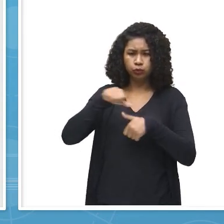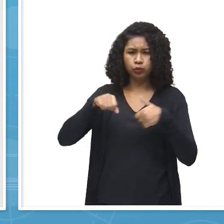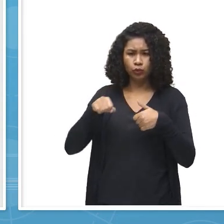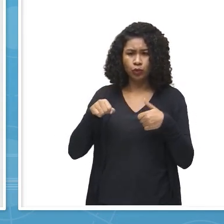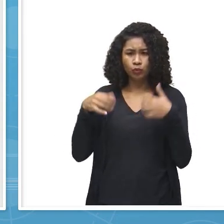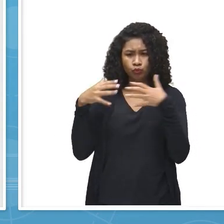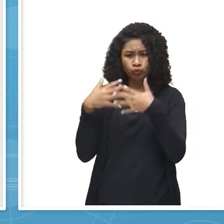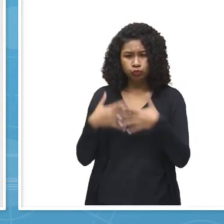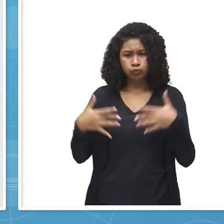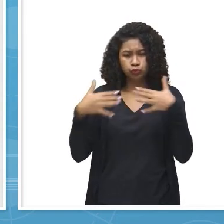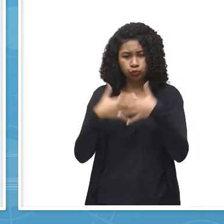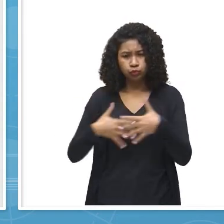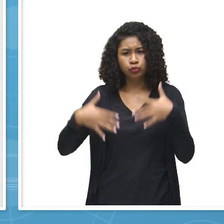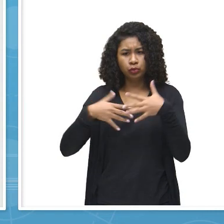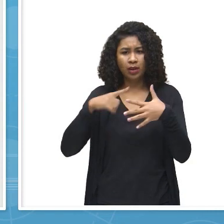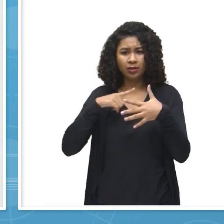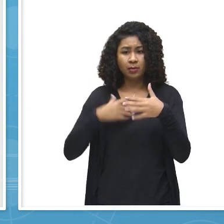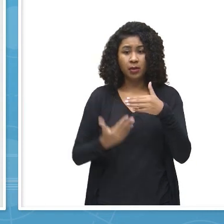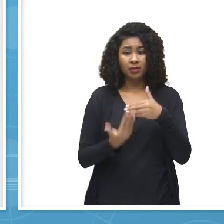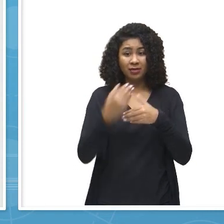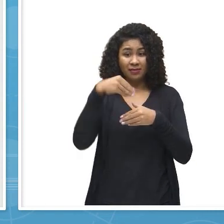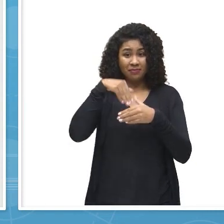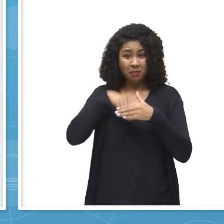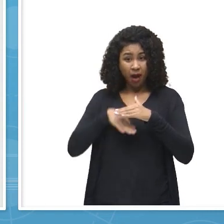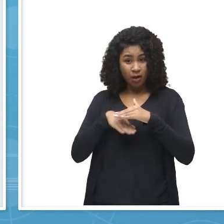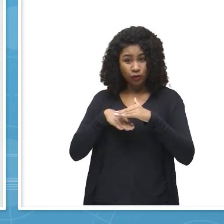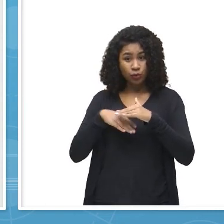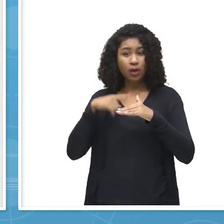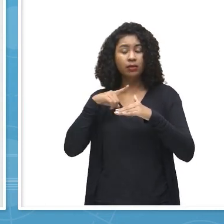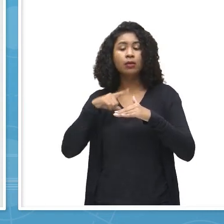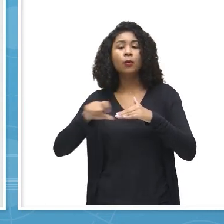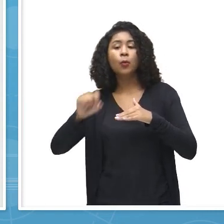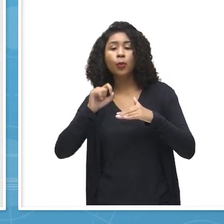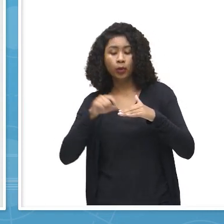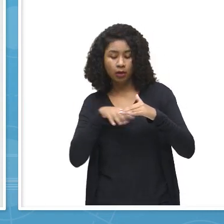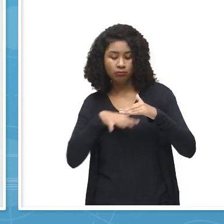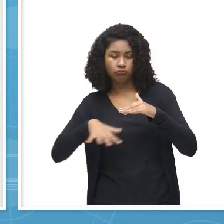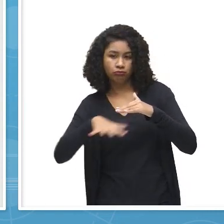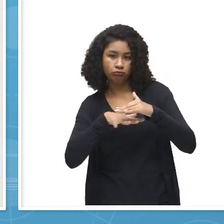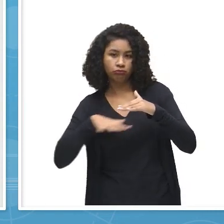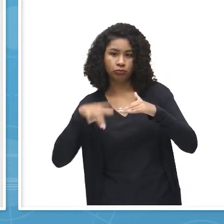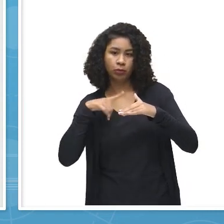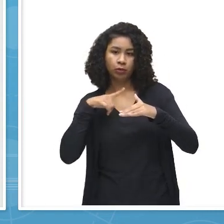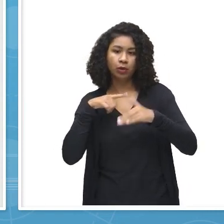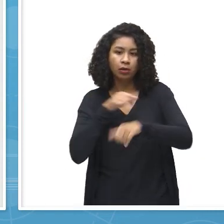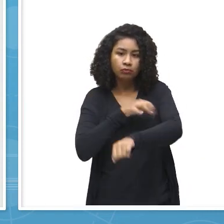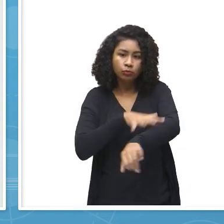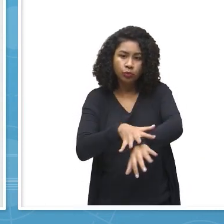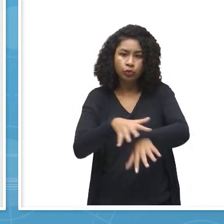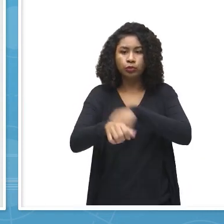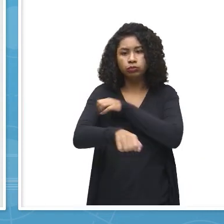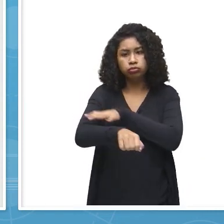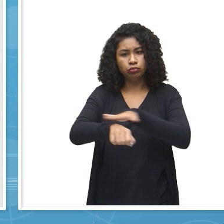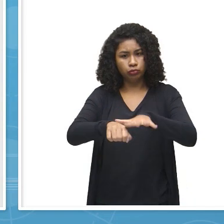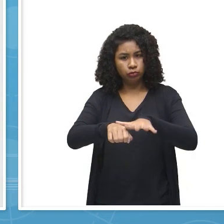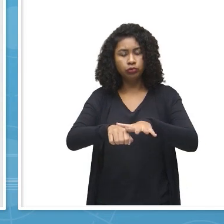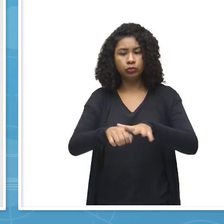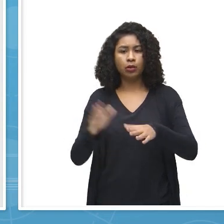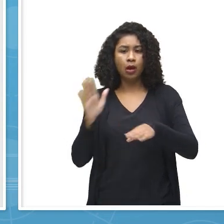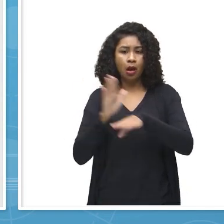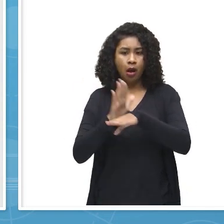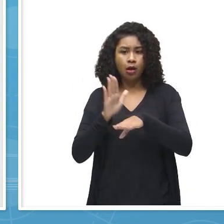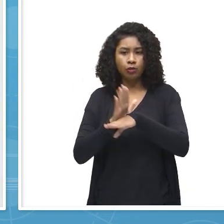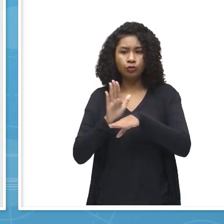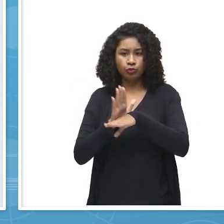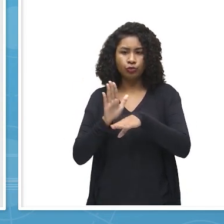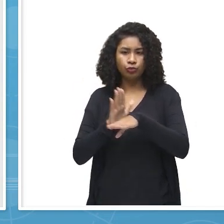dele o tecido conjuntivo, e nesse tecido conjuntivo é que vai ter os vasos sanguíneos e que vai ajudar a nutrir o tecido